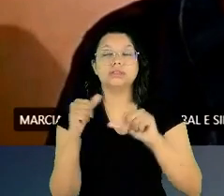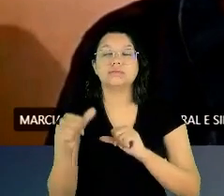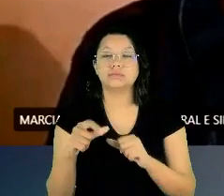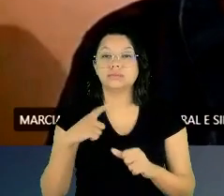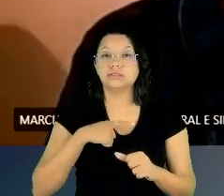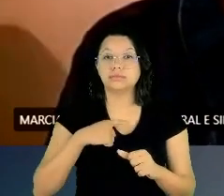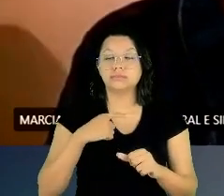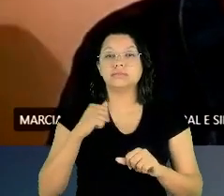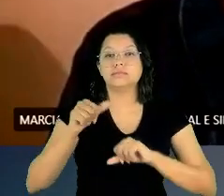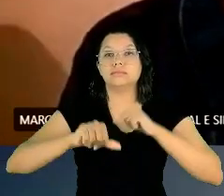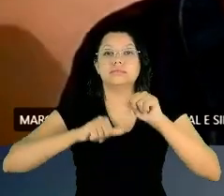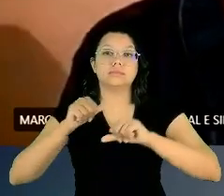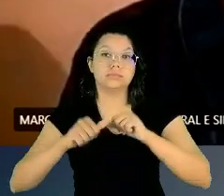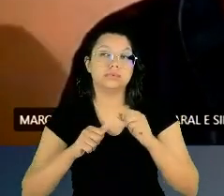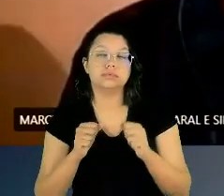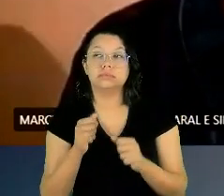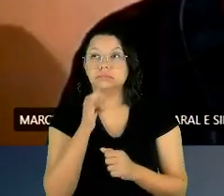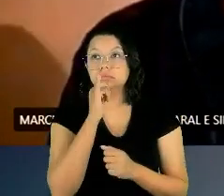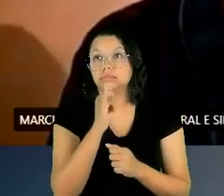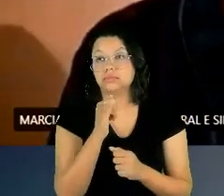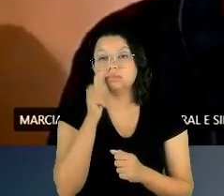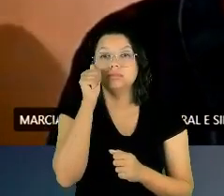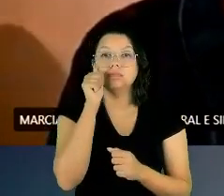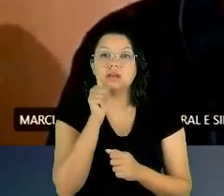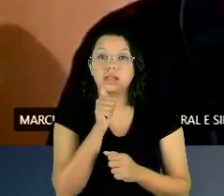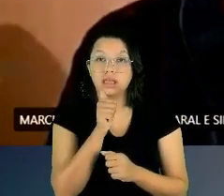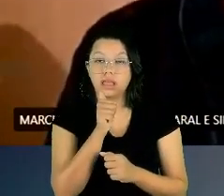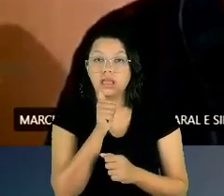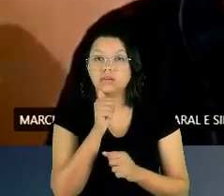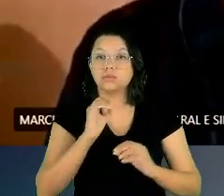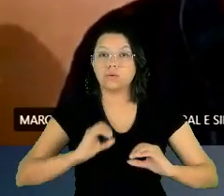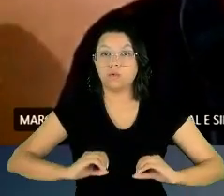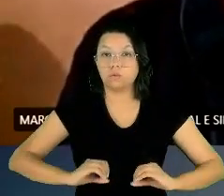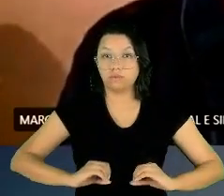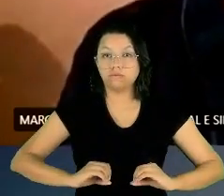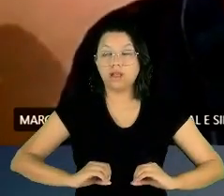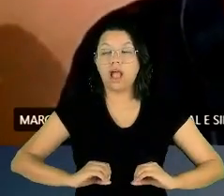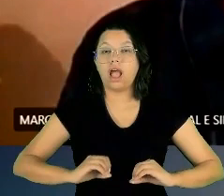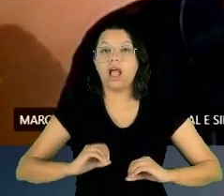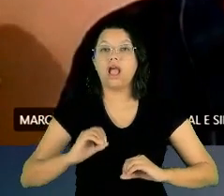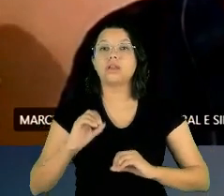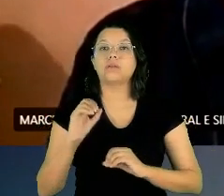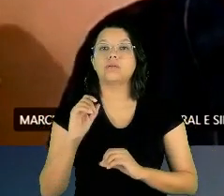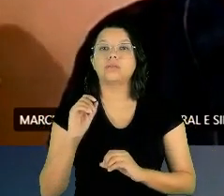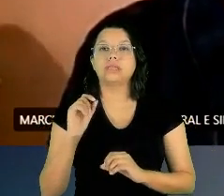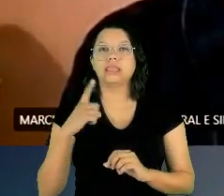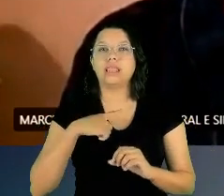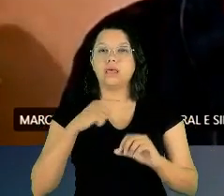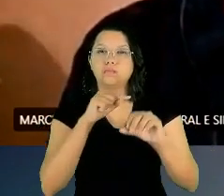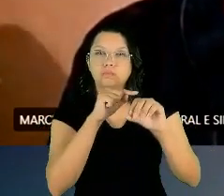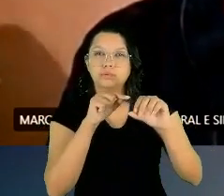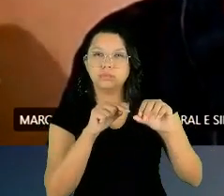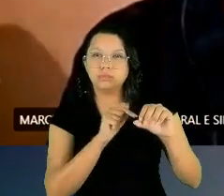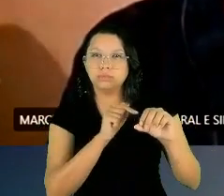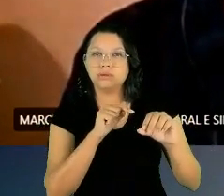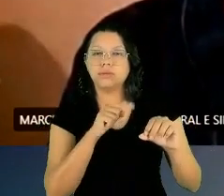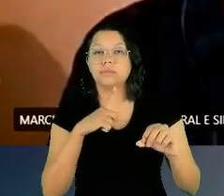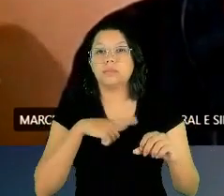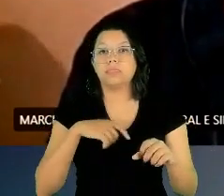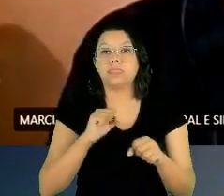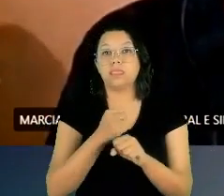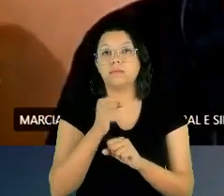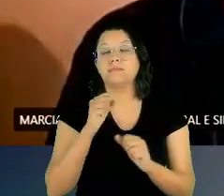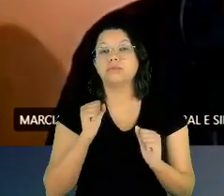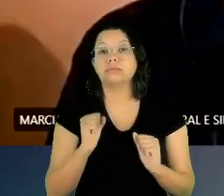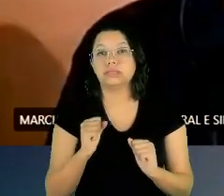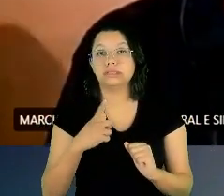criança autista. Existem variáveis, por exemplo, mulheres com ovário policístico, parece, tem maior chance de ter